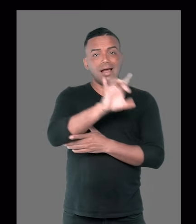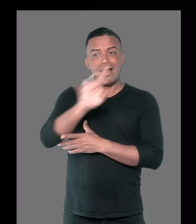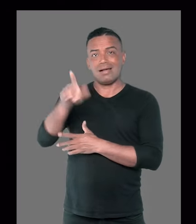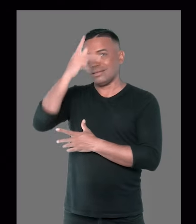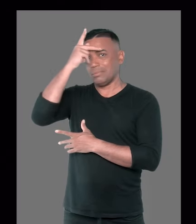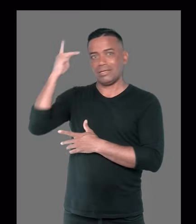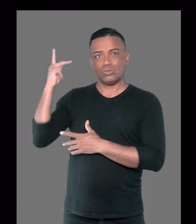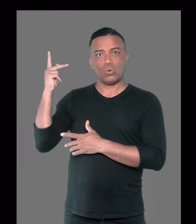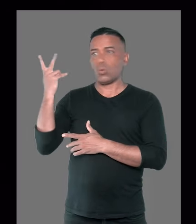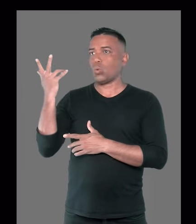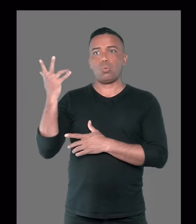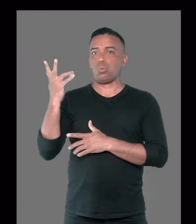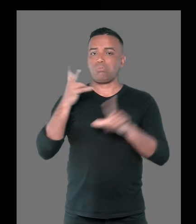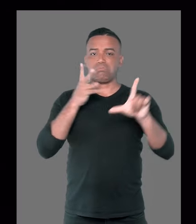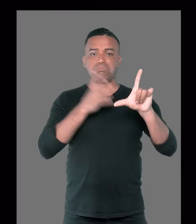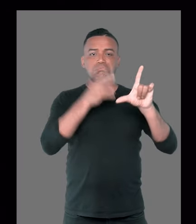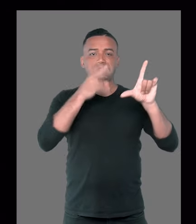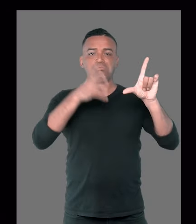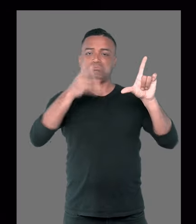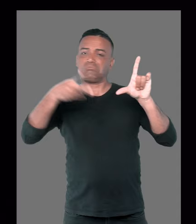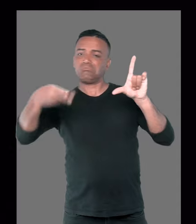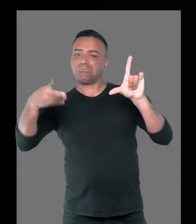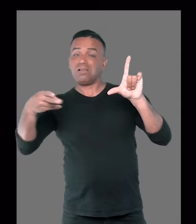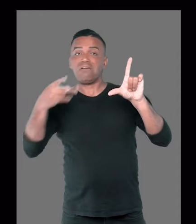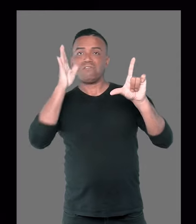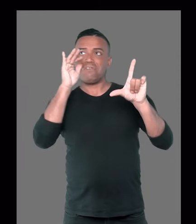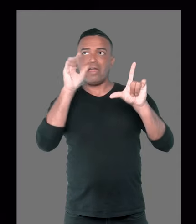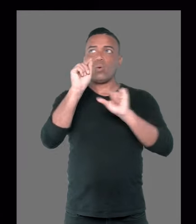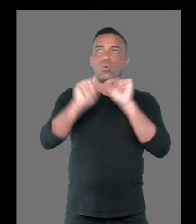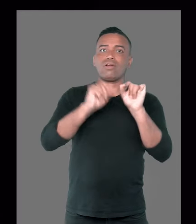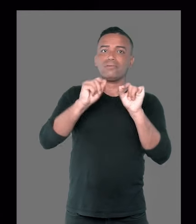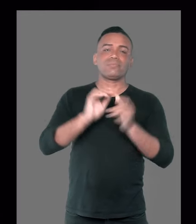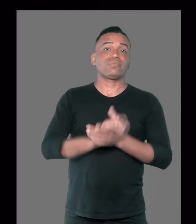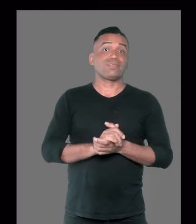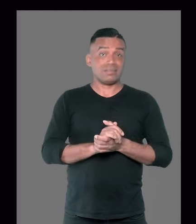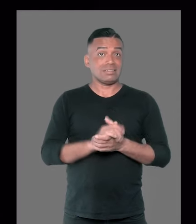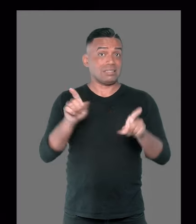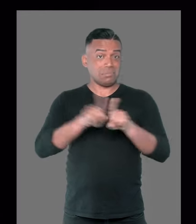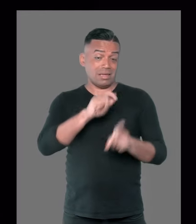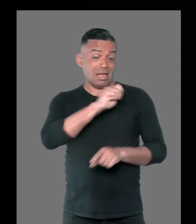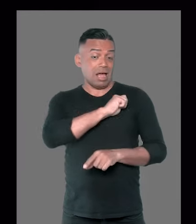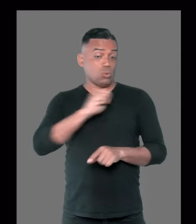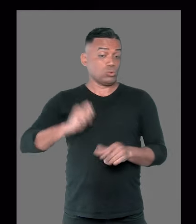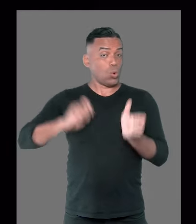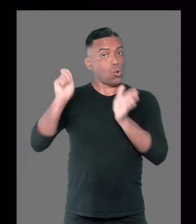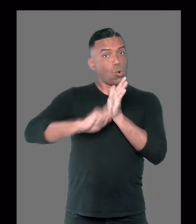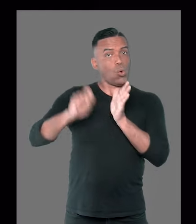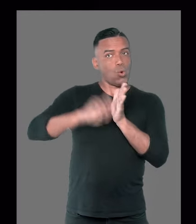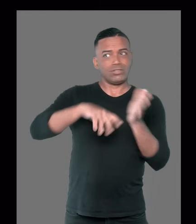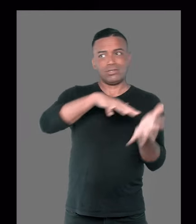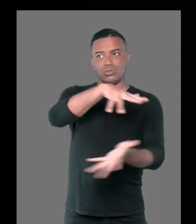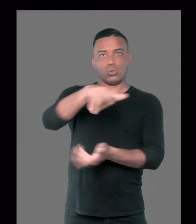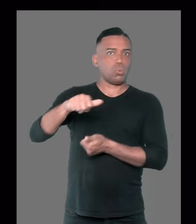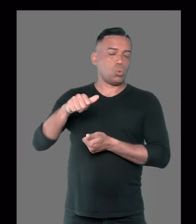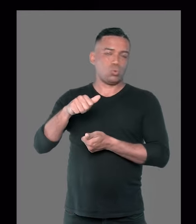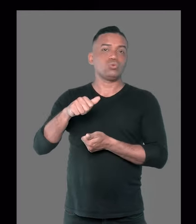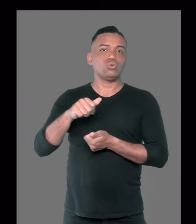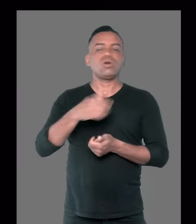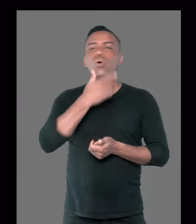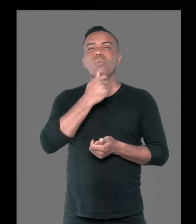editor de si mesmo escolhendo o que era que via e um autor pro mundo cada um lotar já começava a dizer em